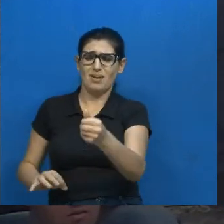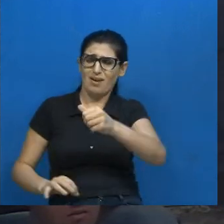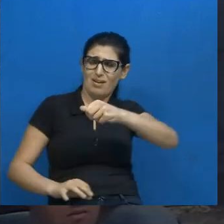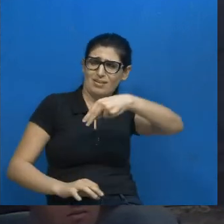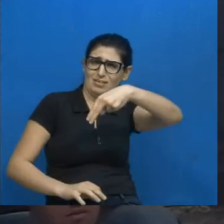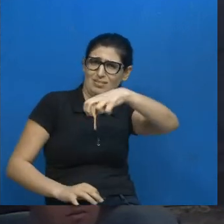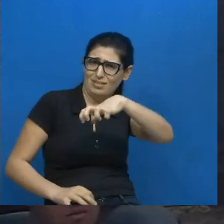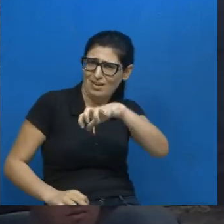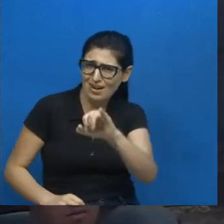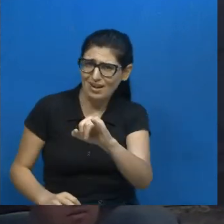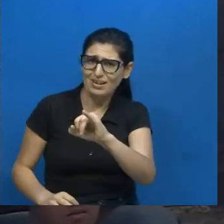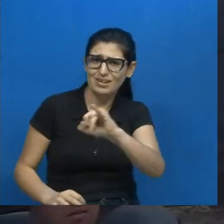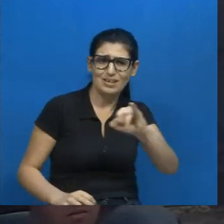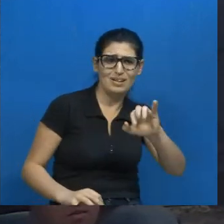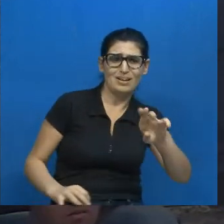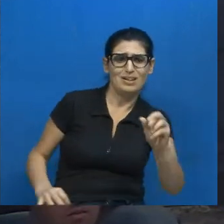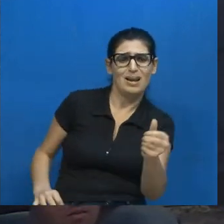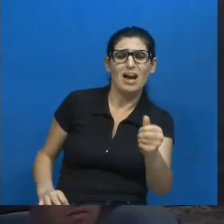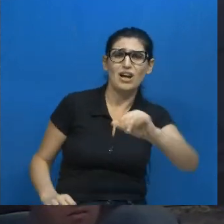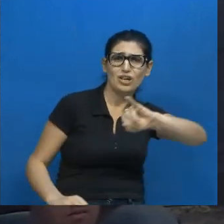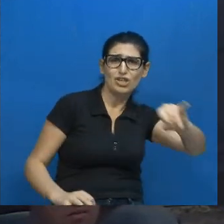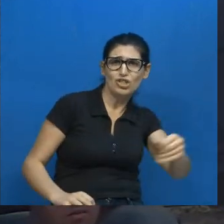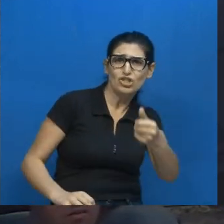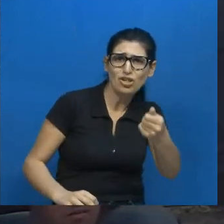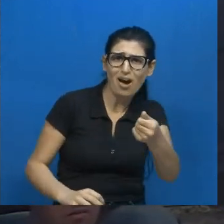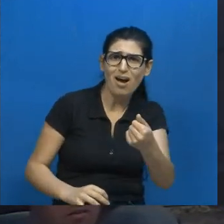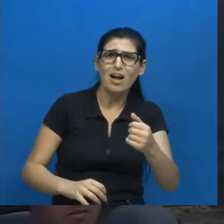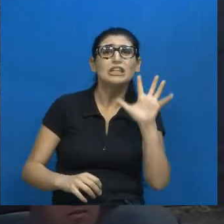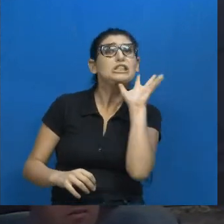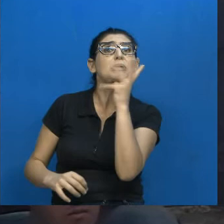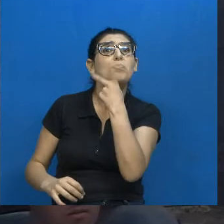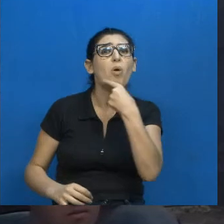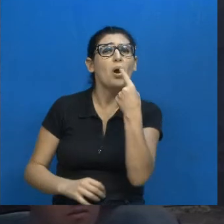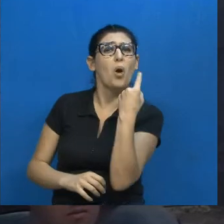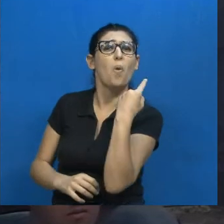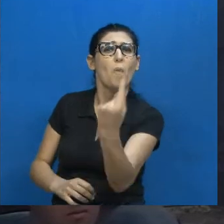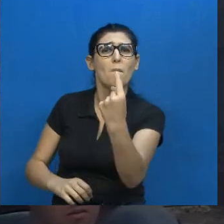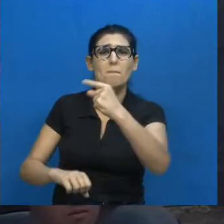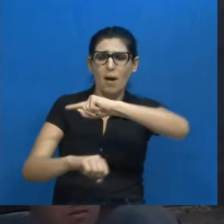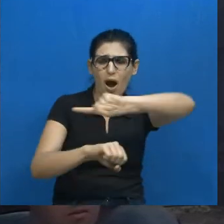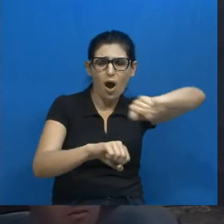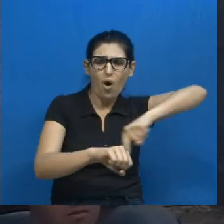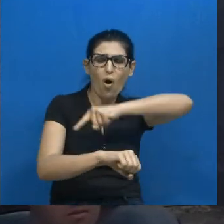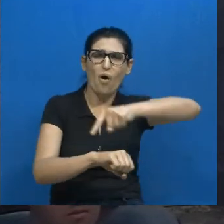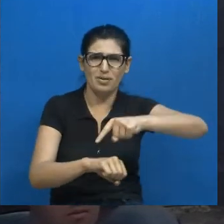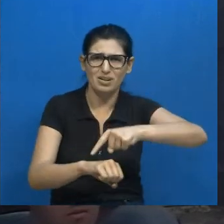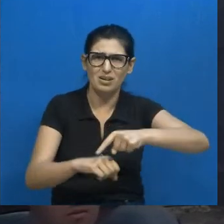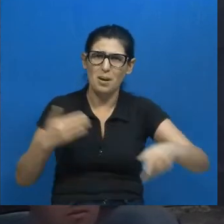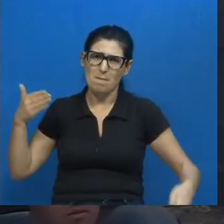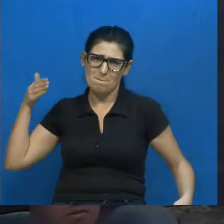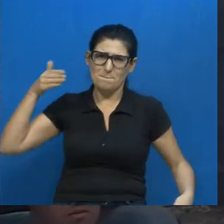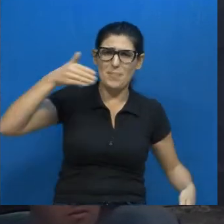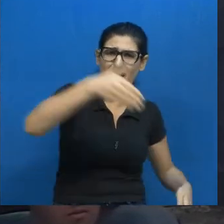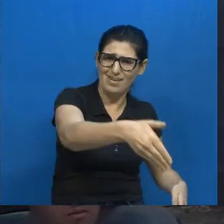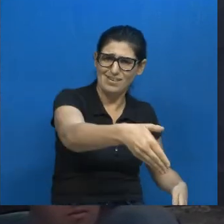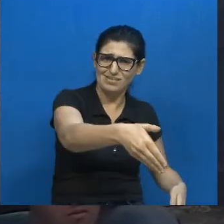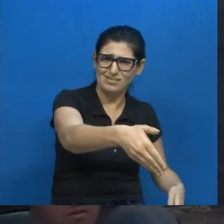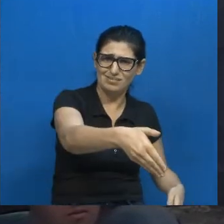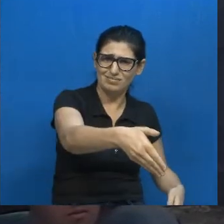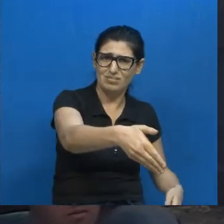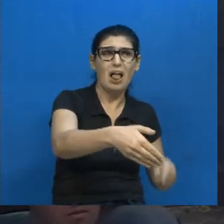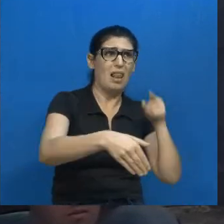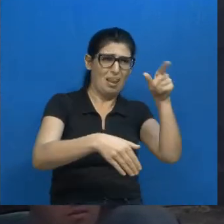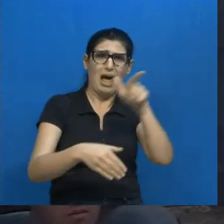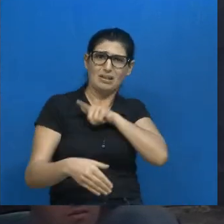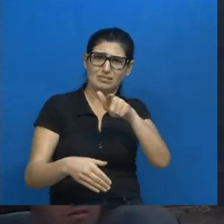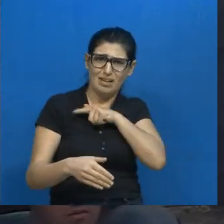hora para o ônibus ir até lá e voltar, e paga pedágio ainda. Então, aquele povo quer ser ouvido também, tem uma capela aberta lá, mas ninguém vai